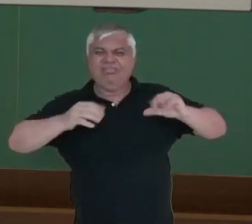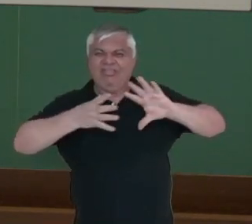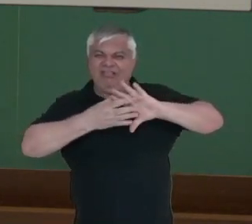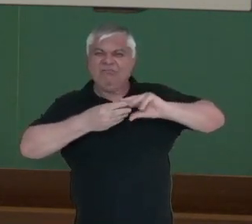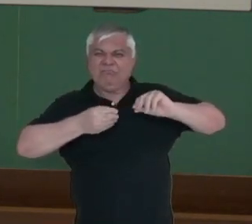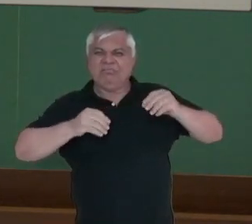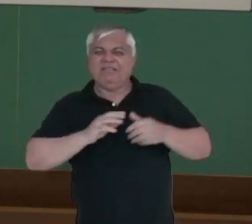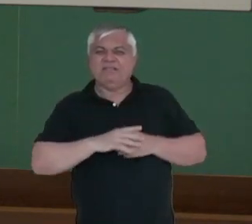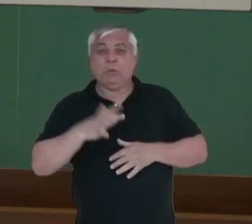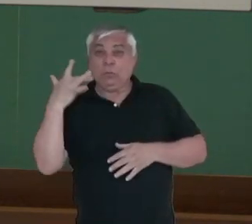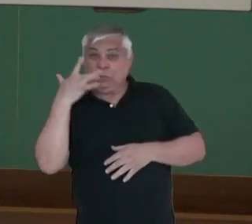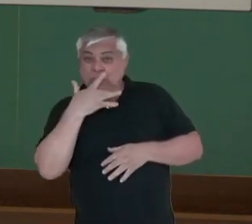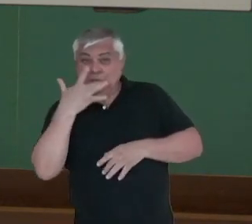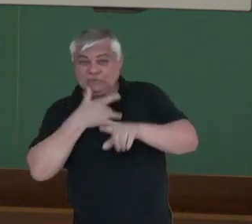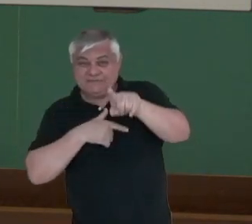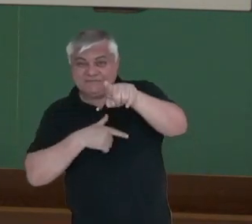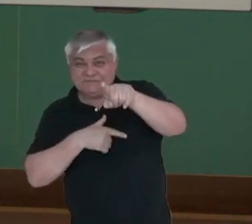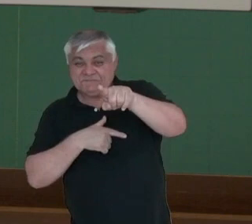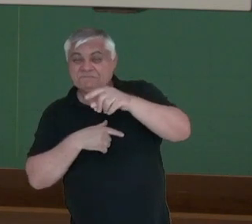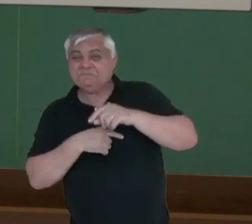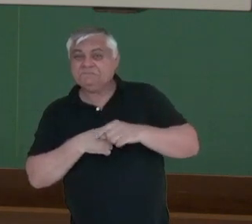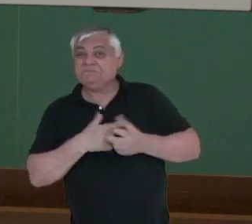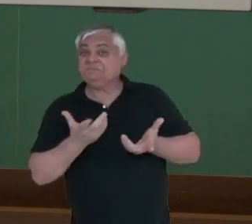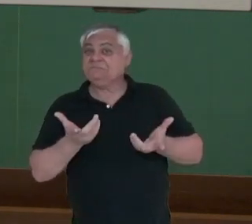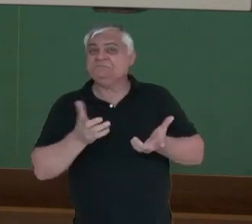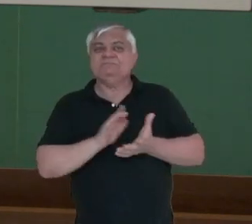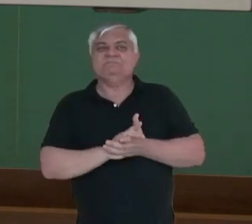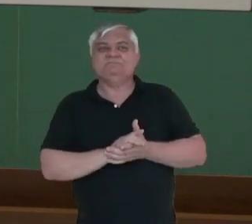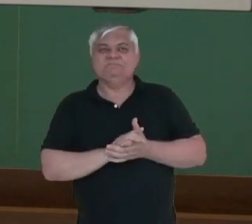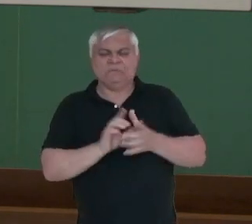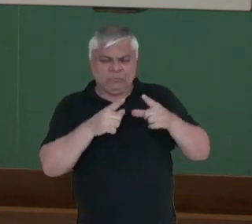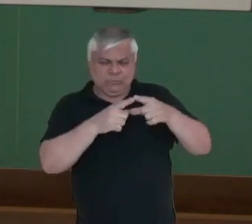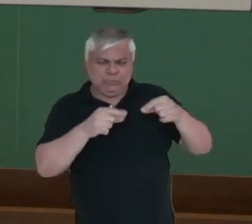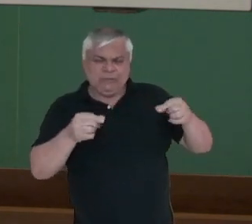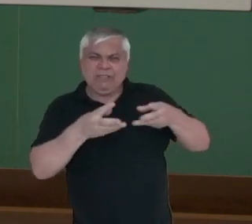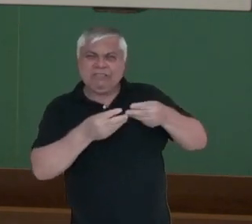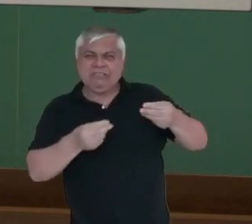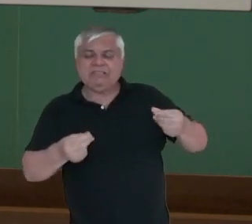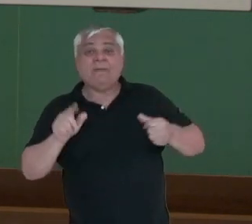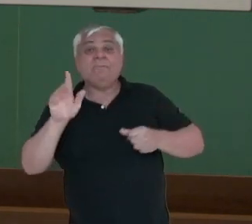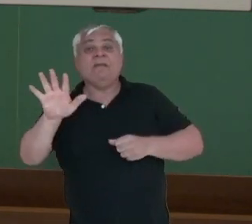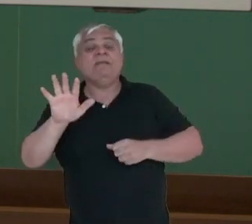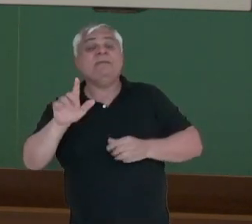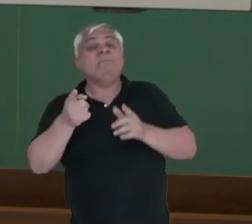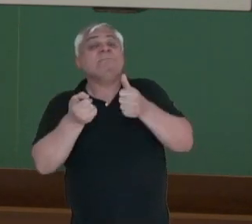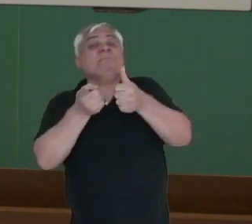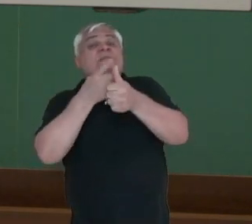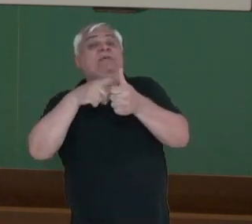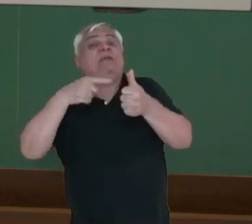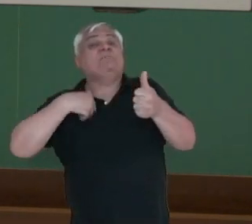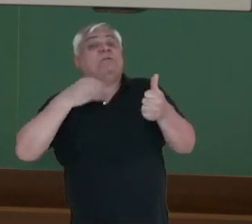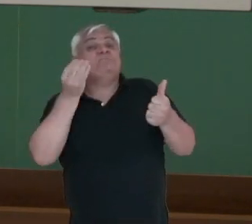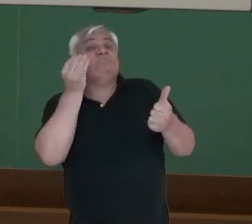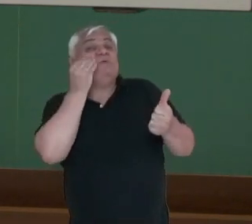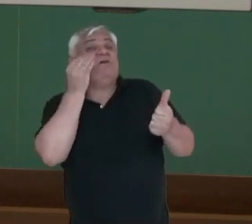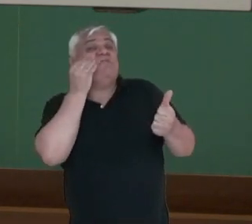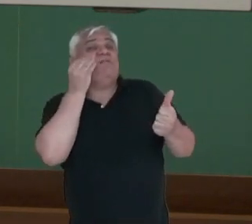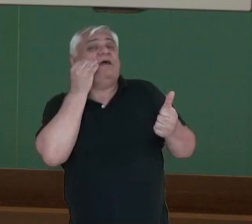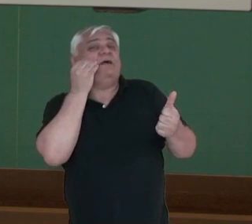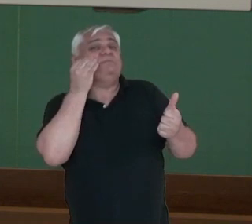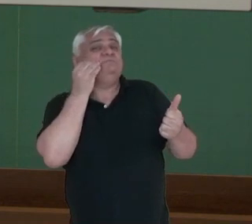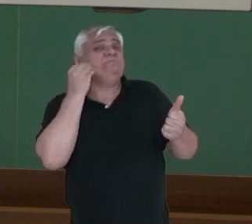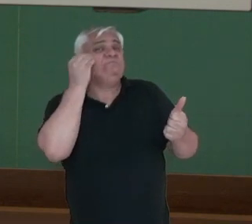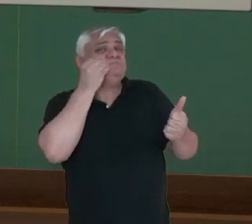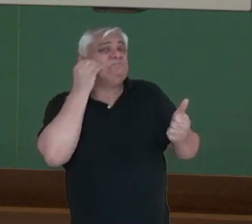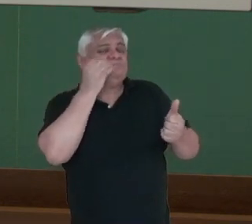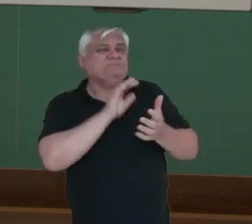Acham gostoso o sabor do quiabo ou não? Só posso formular uma ideia após a experiência sensível. Então, tem